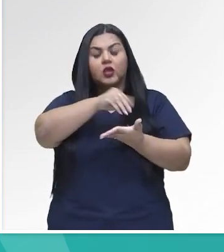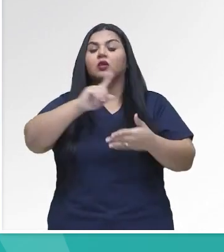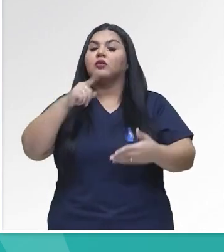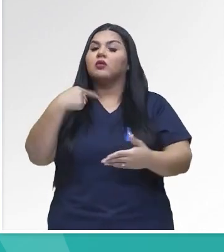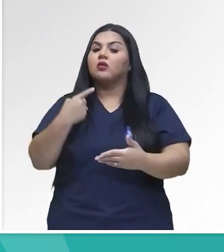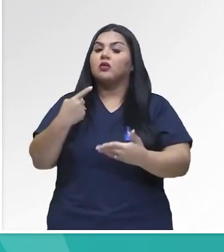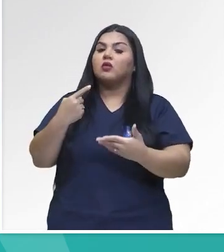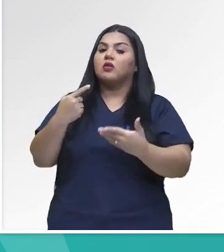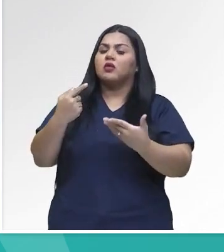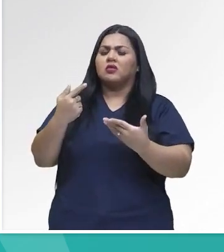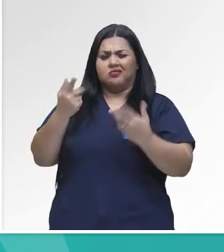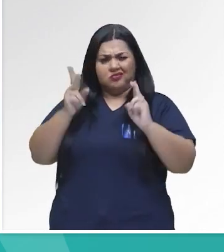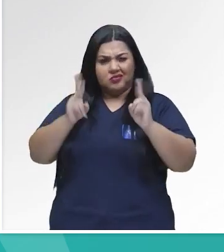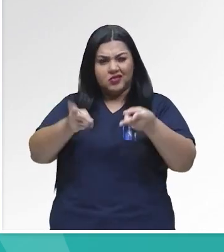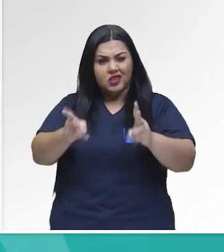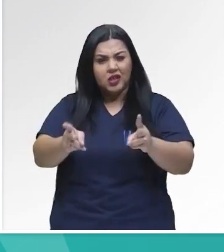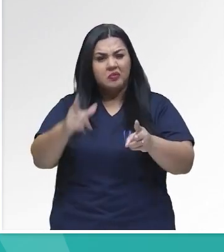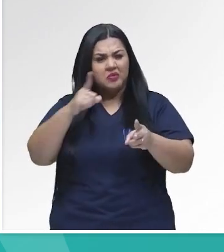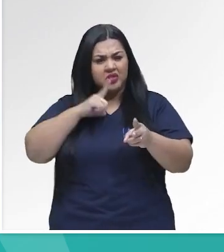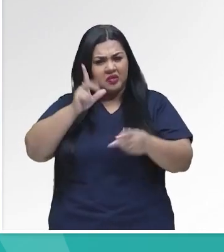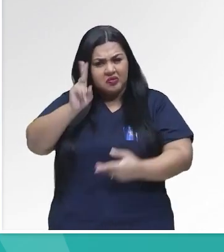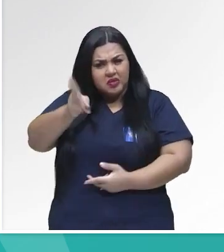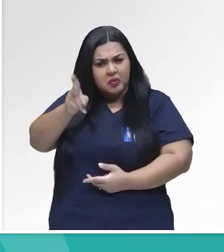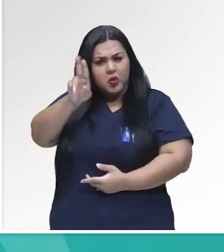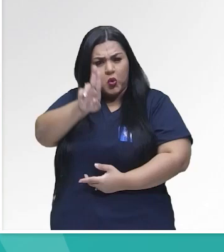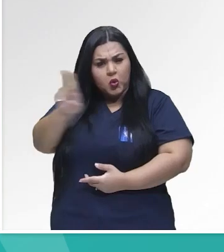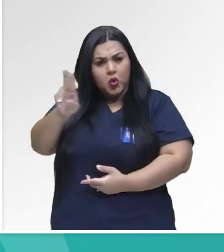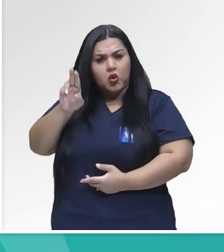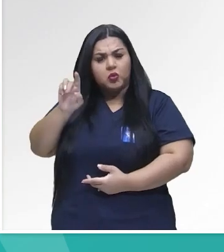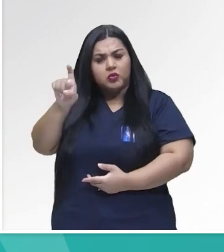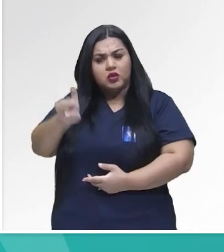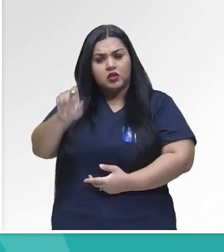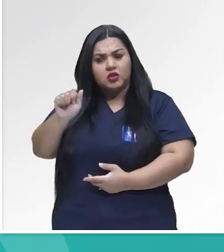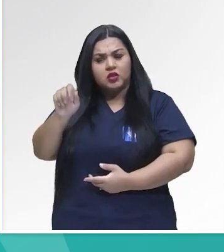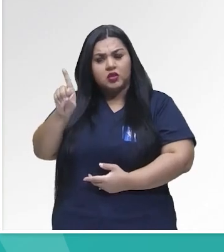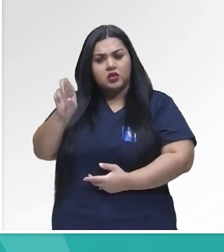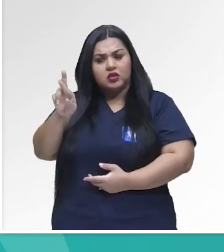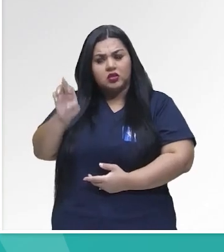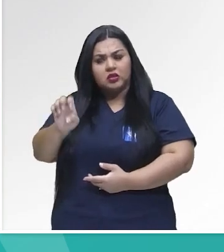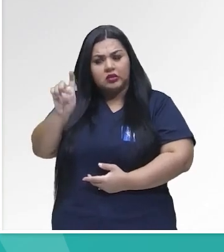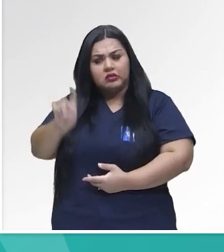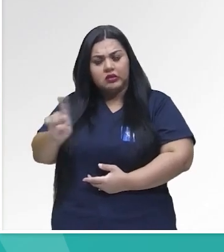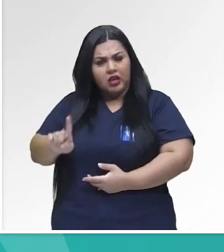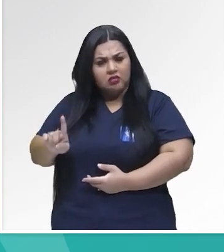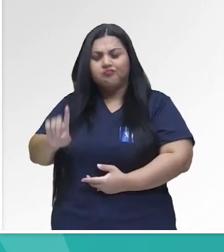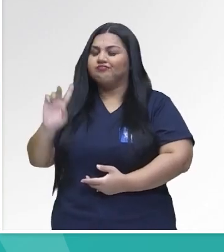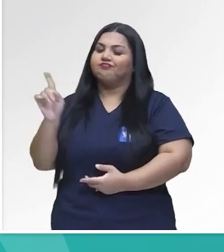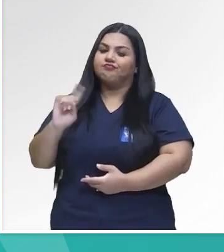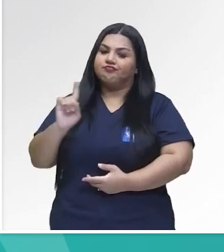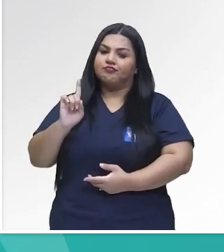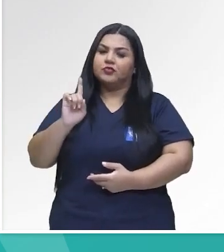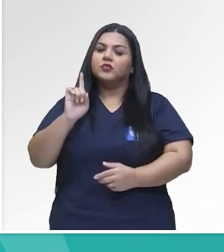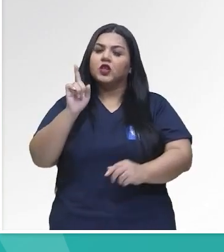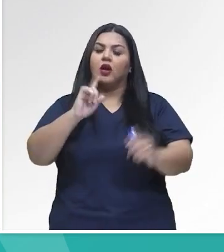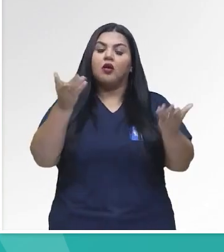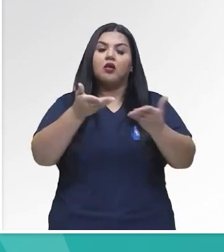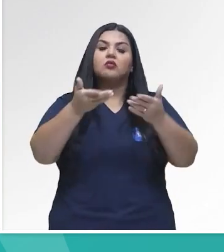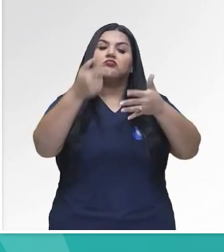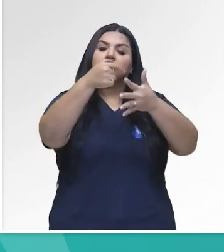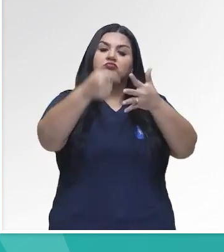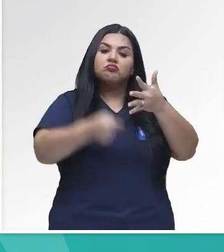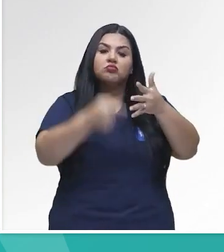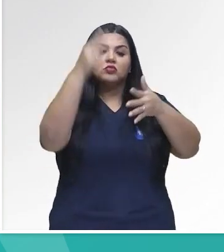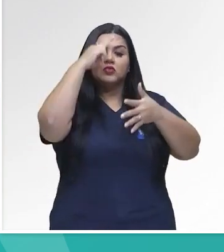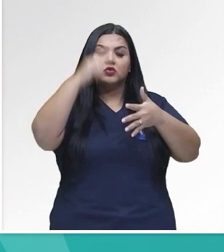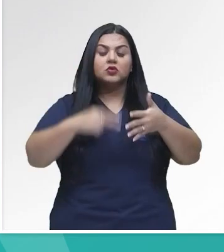xadrez, ele nem sempre teve esse nome de xadrez, então nós vamos falar um pouco dos aspectos históricos do xadrez. Então,